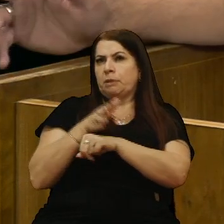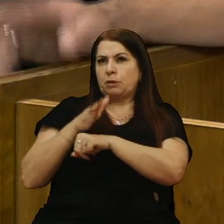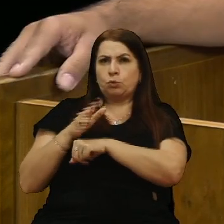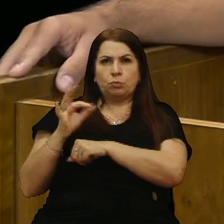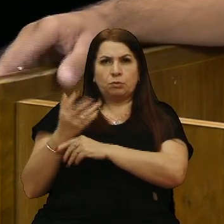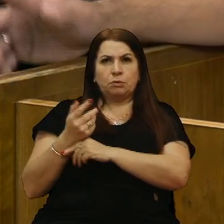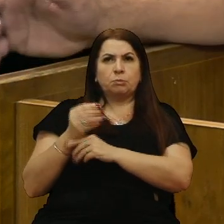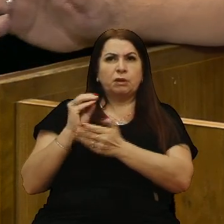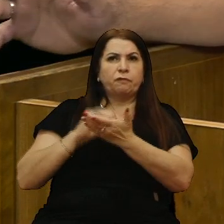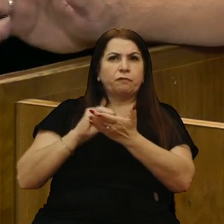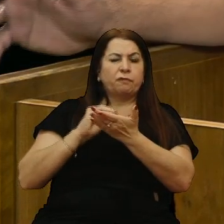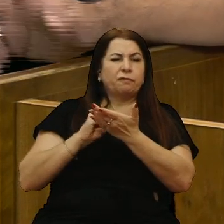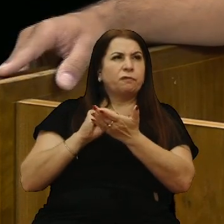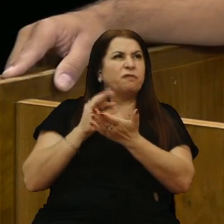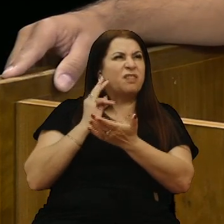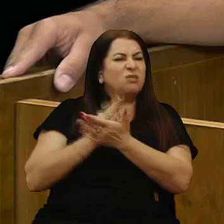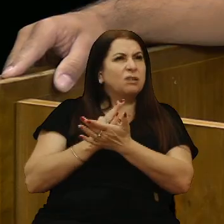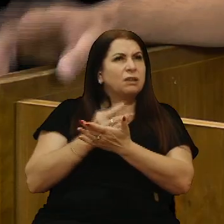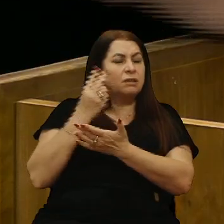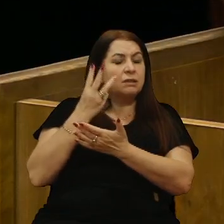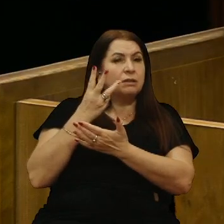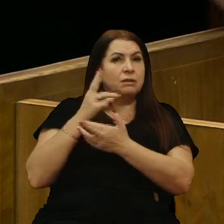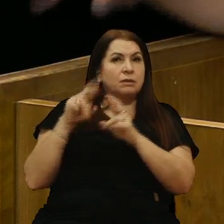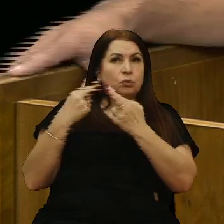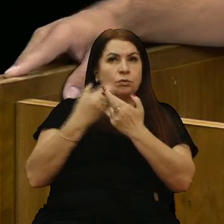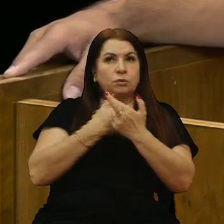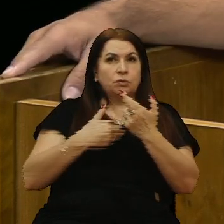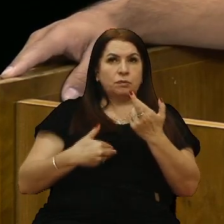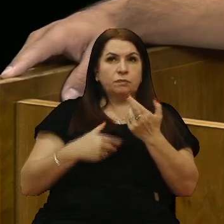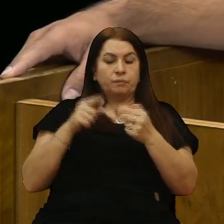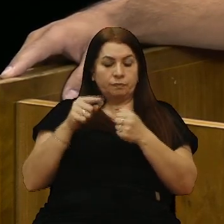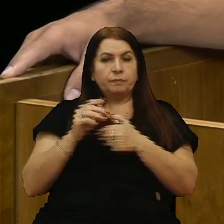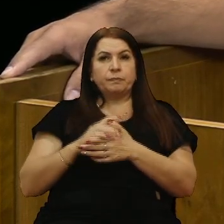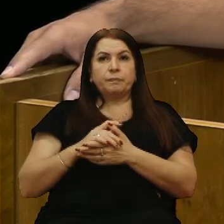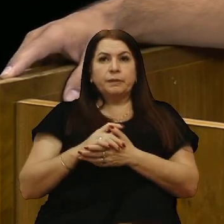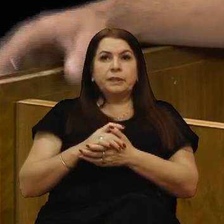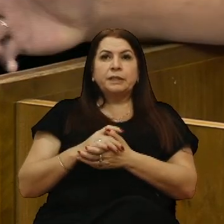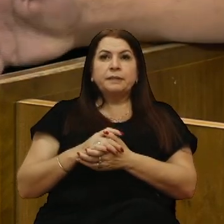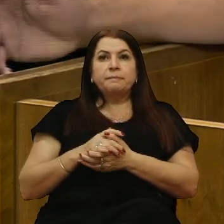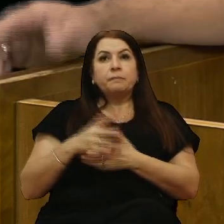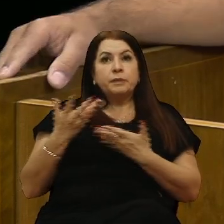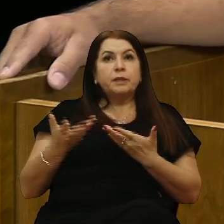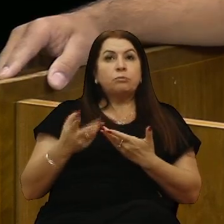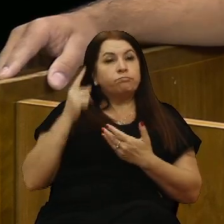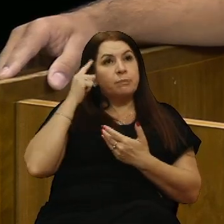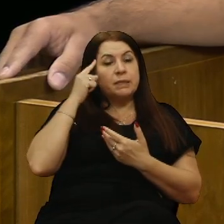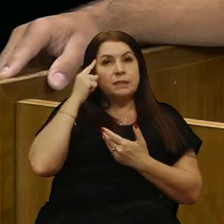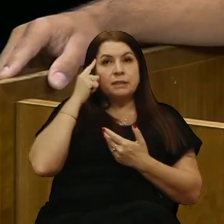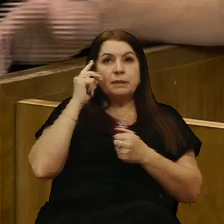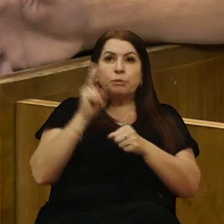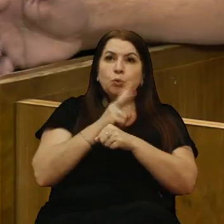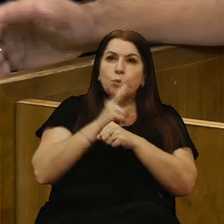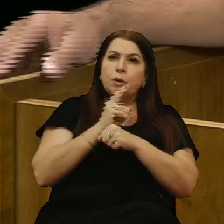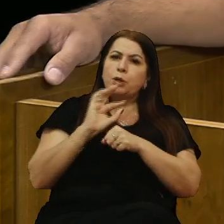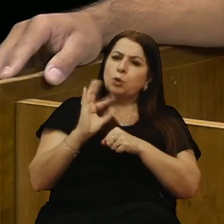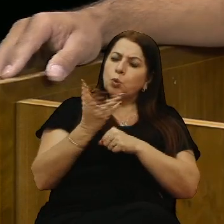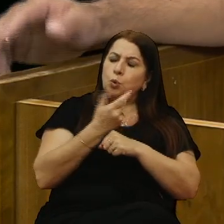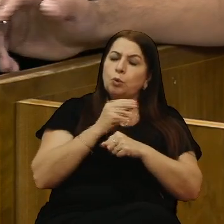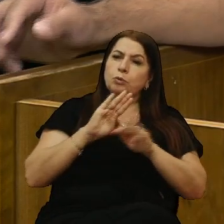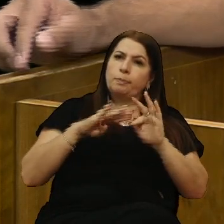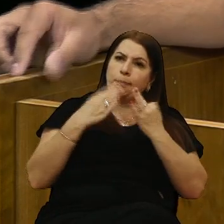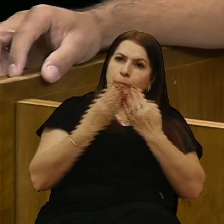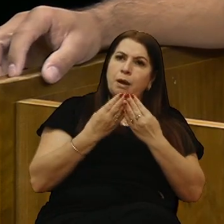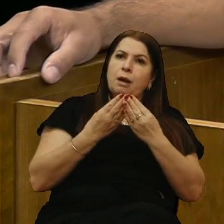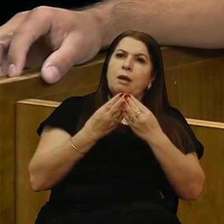mas faltei 3. Das 12 da audiência pública, faltei 2, isso aí. Então, procurei estar em todos os bairros, todas as